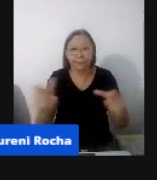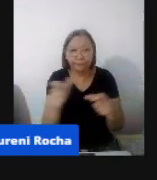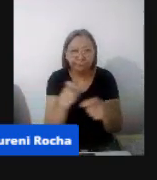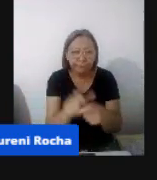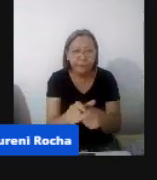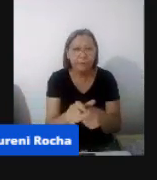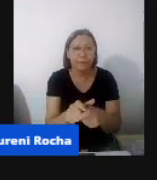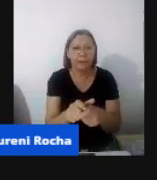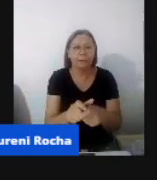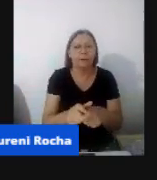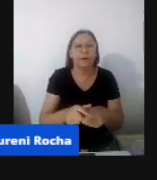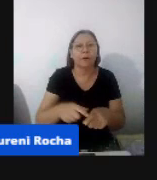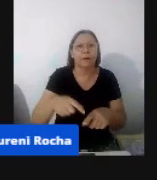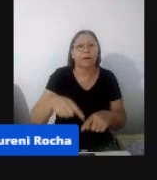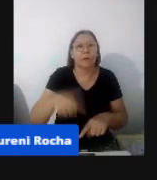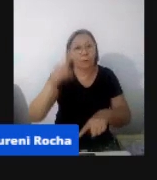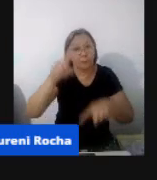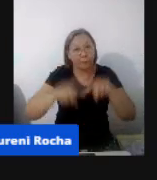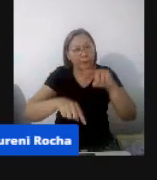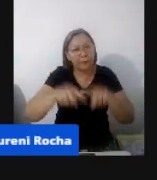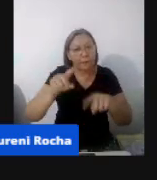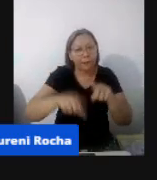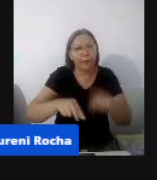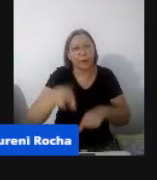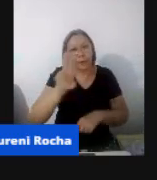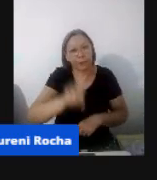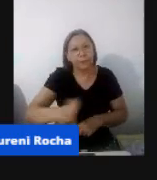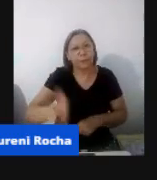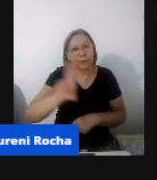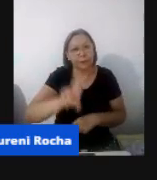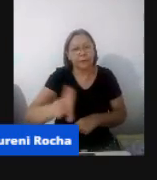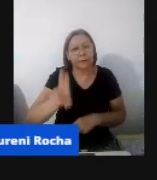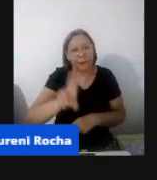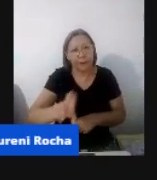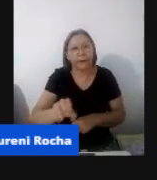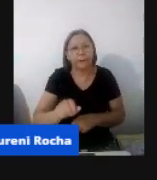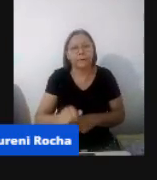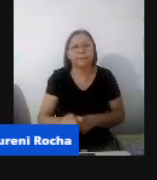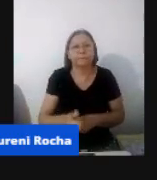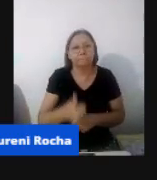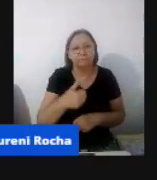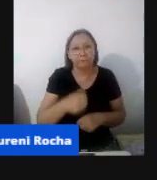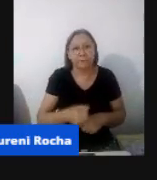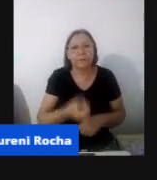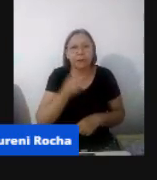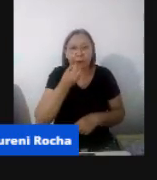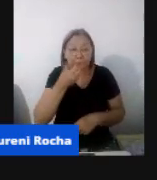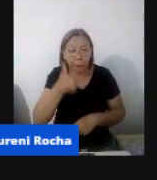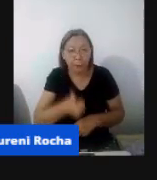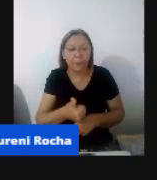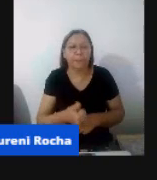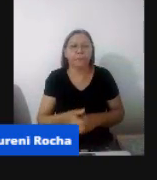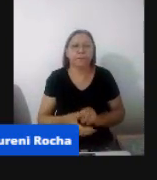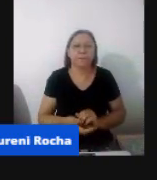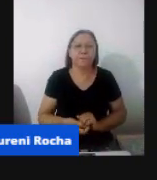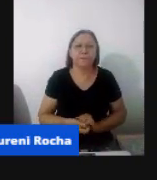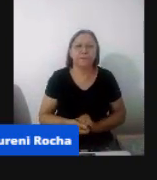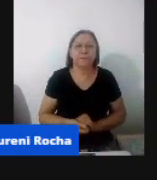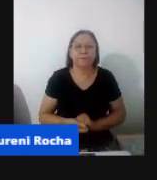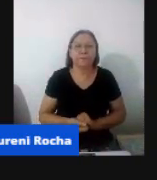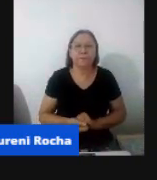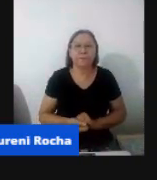os recursos que vocês estão utilizando e a forma como vocês estão utilizando. O próximo slide, por